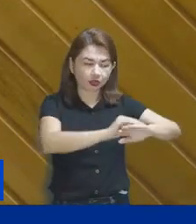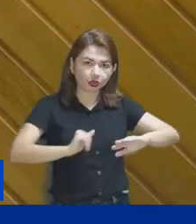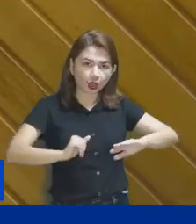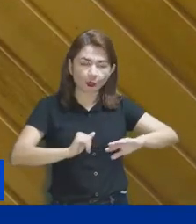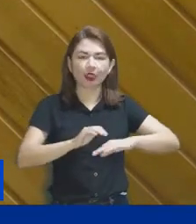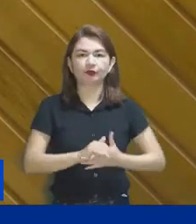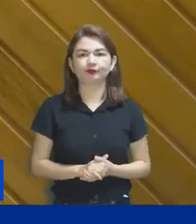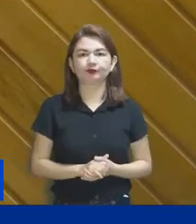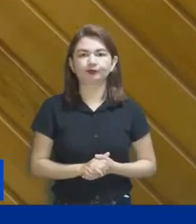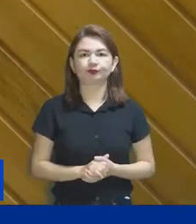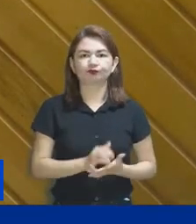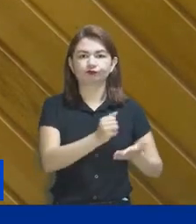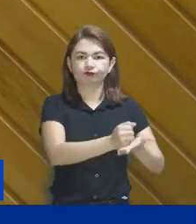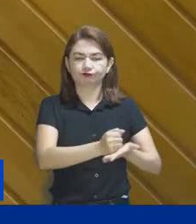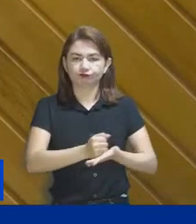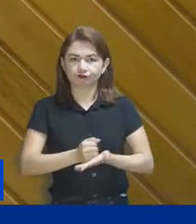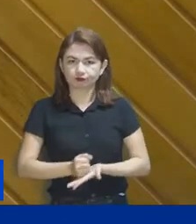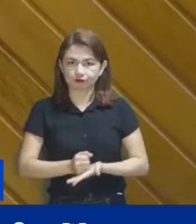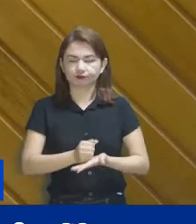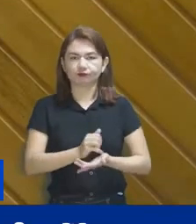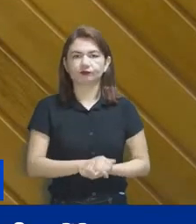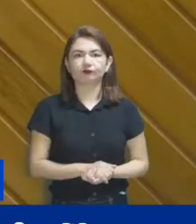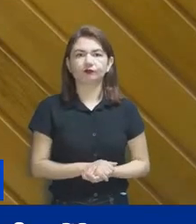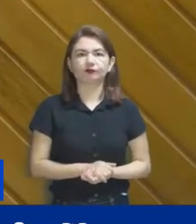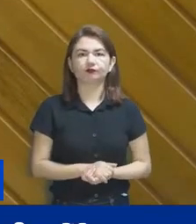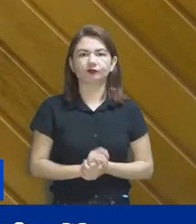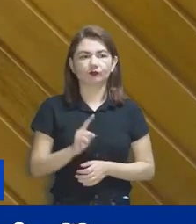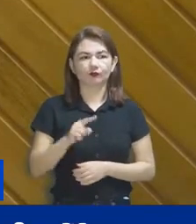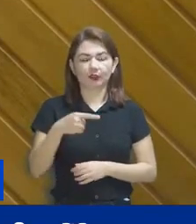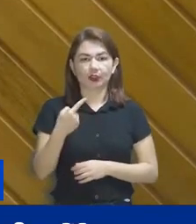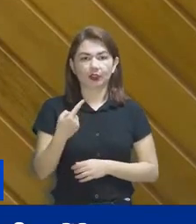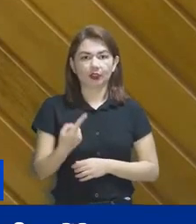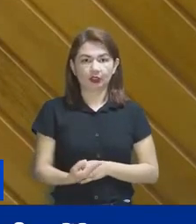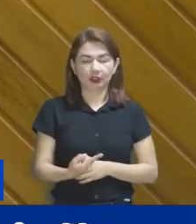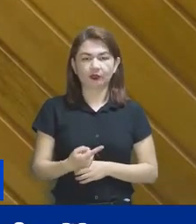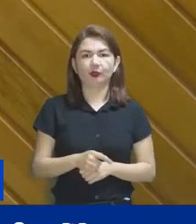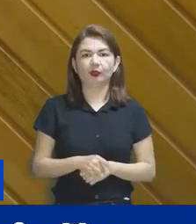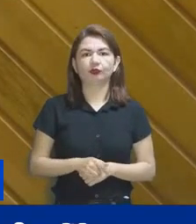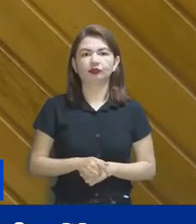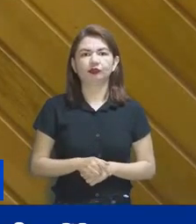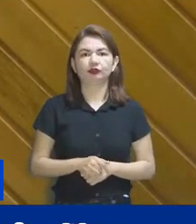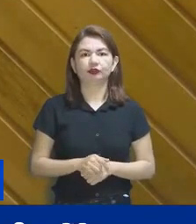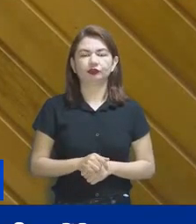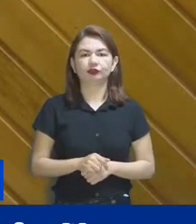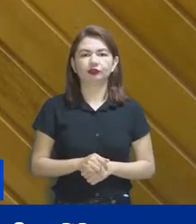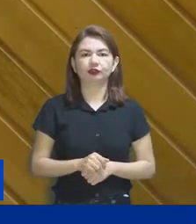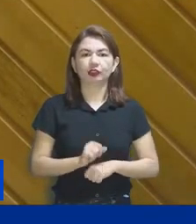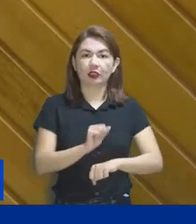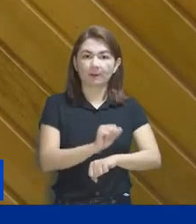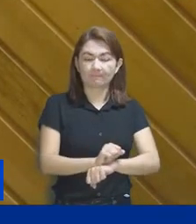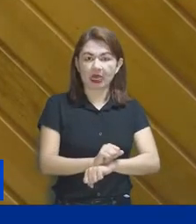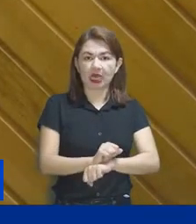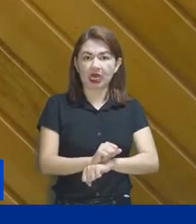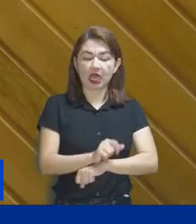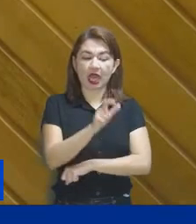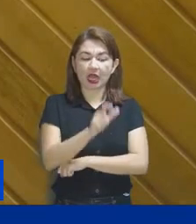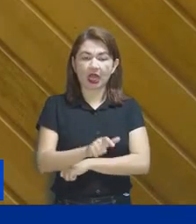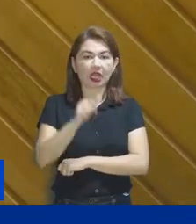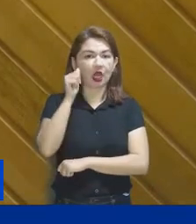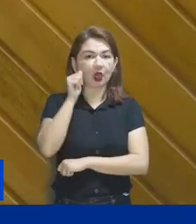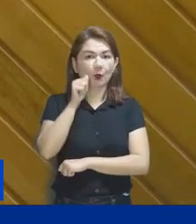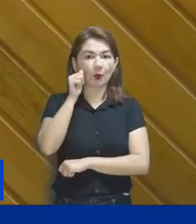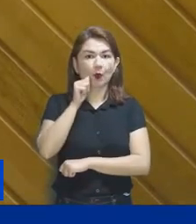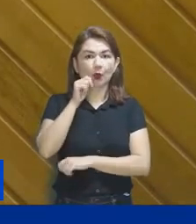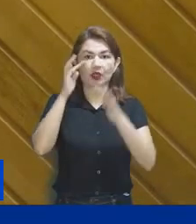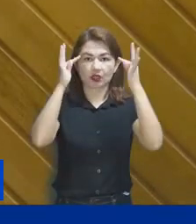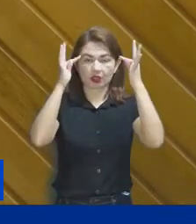caráter de colaboração, após a impugnação naquele momento específico daquela oitiva, daquela testemunha,